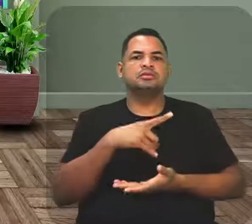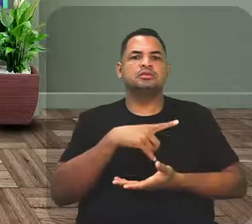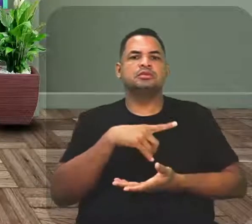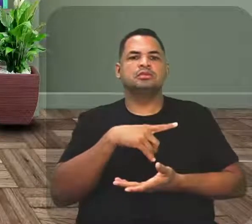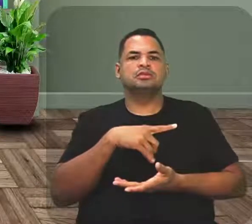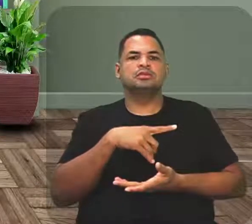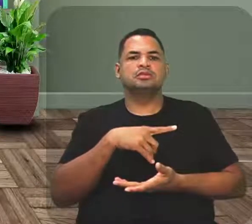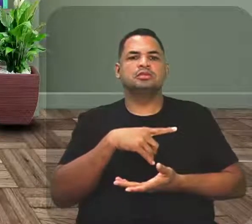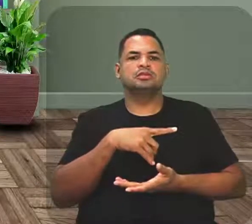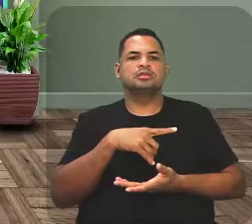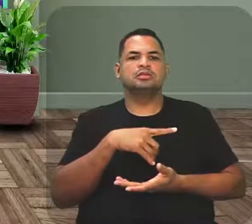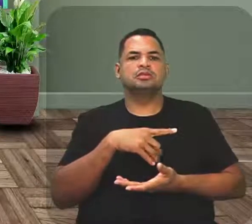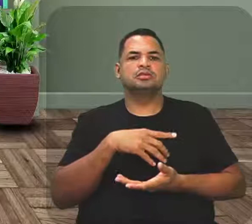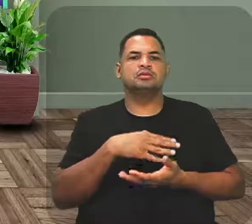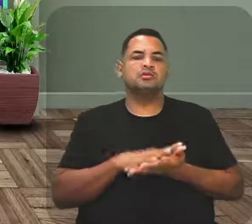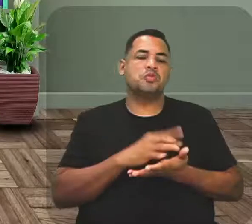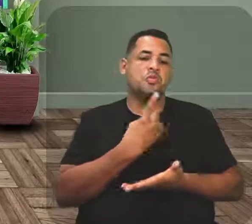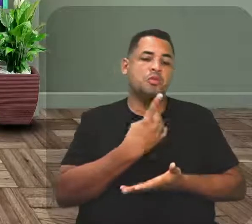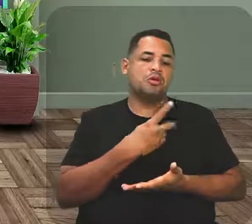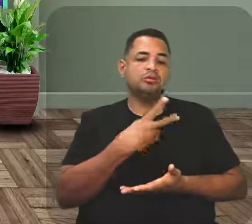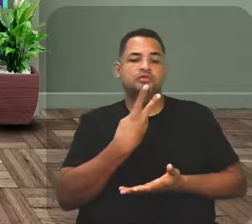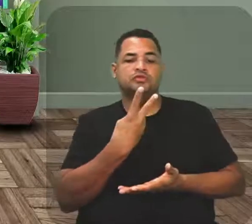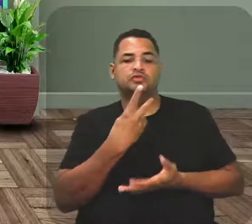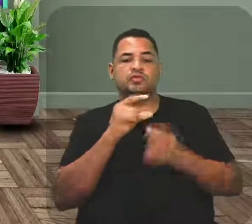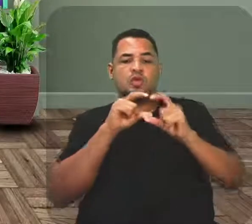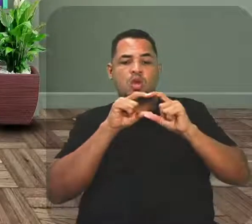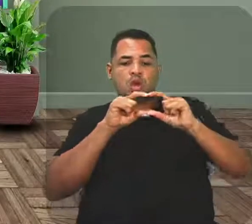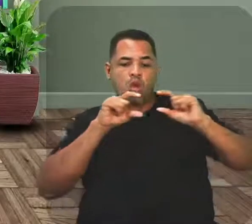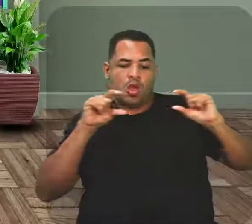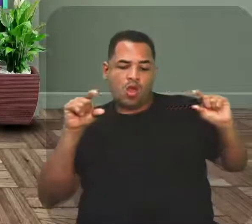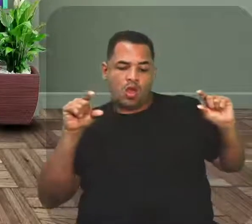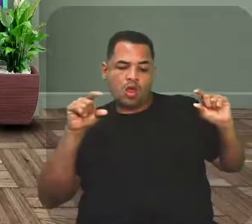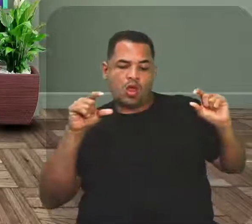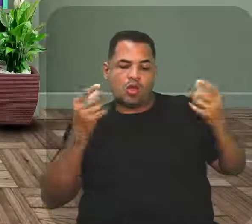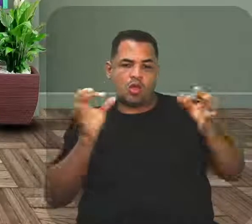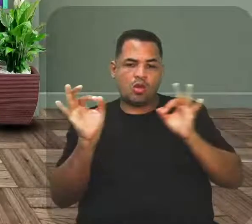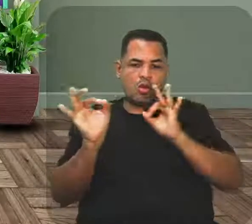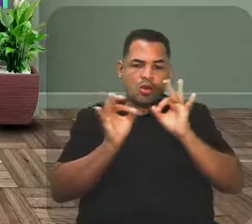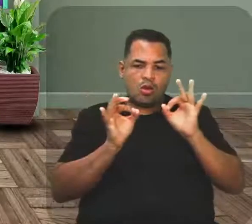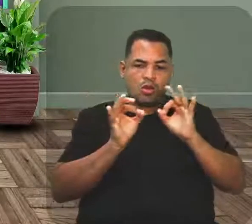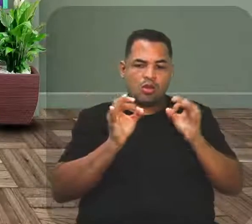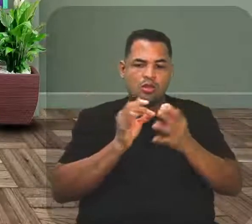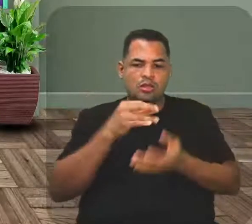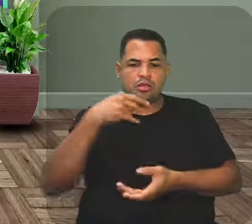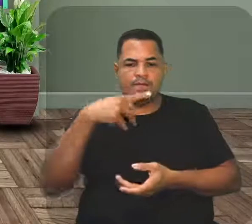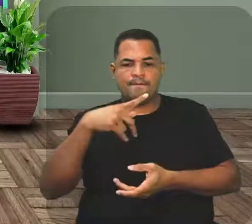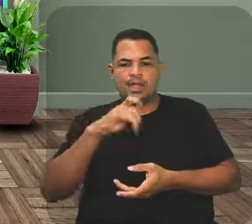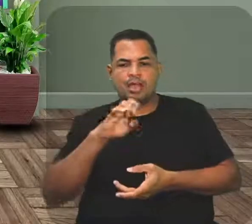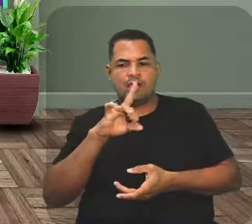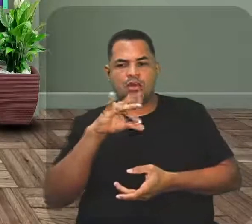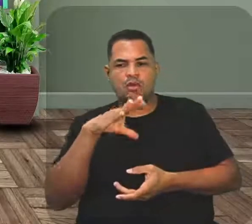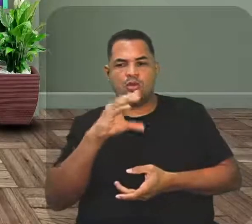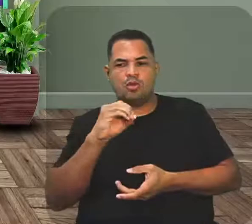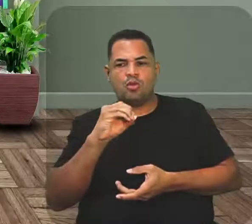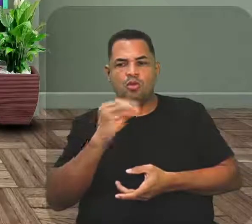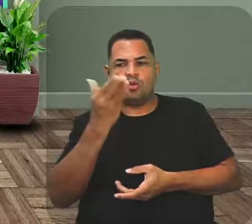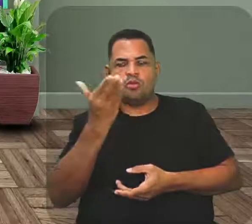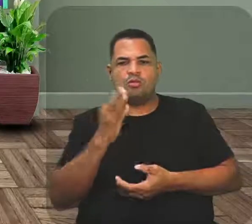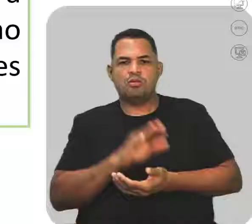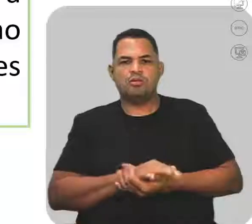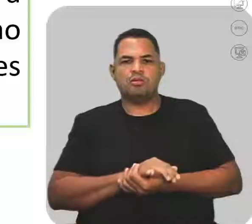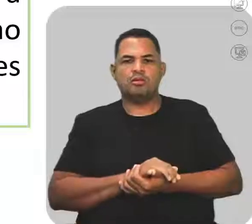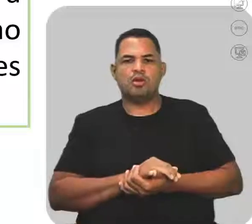aí uma ou duas orações construindo aí esse período, beleza? Vamos aí então agora para o